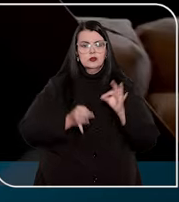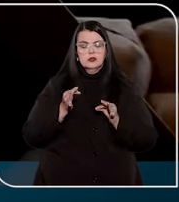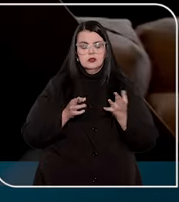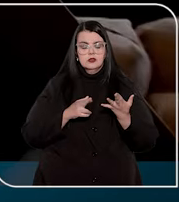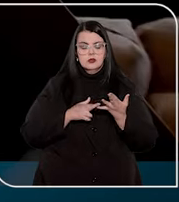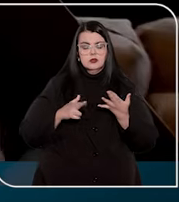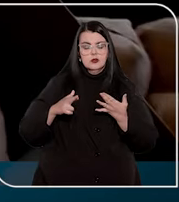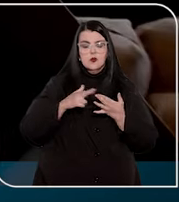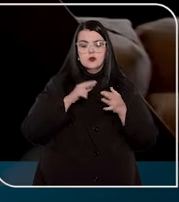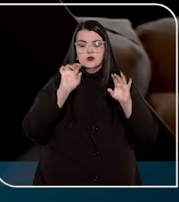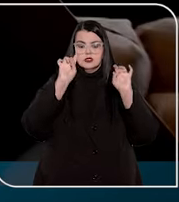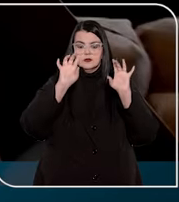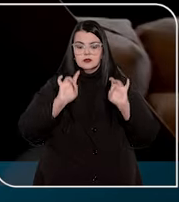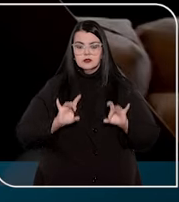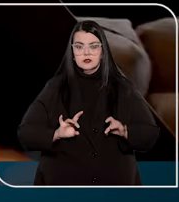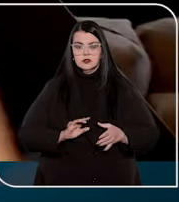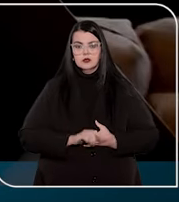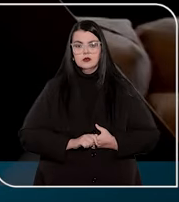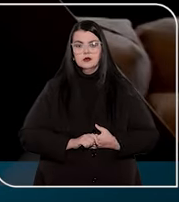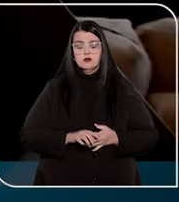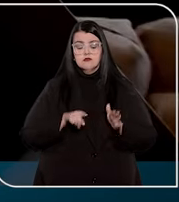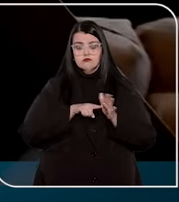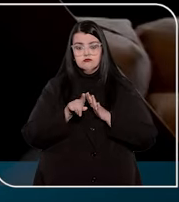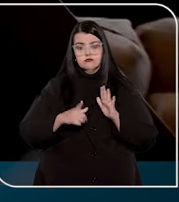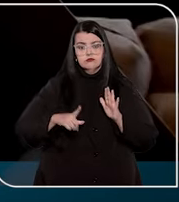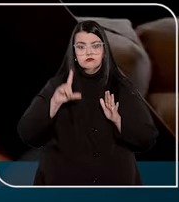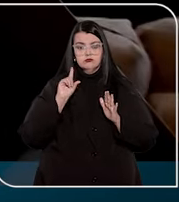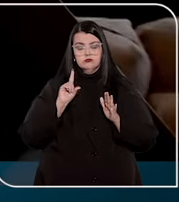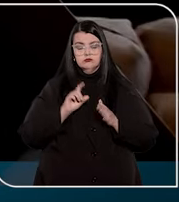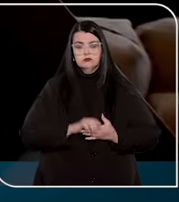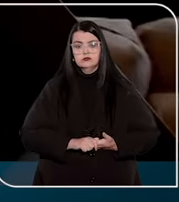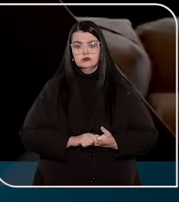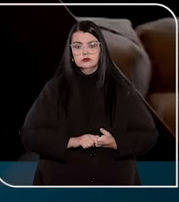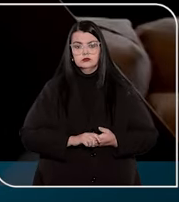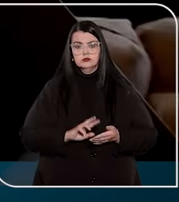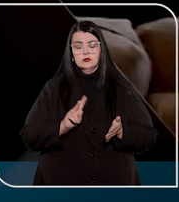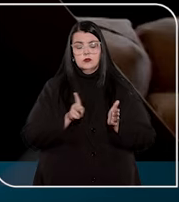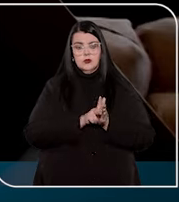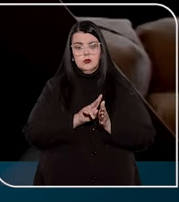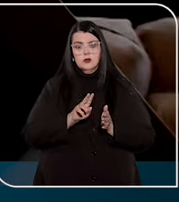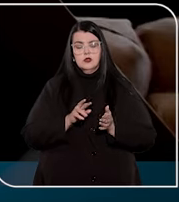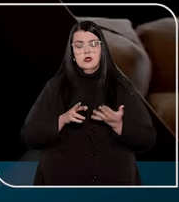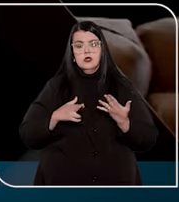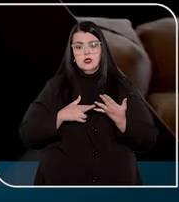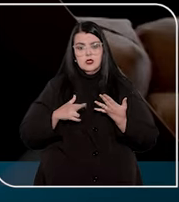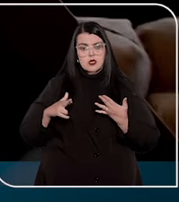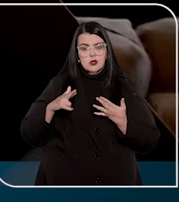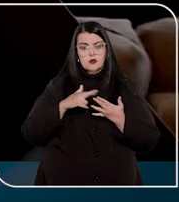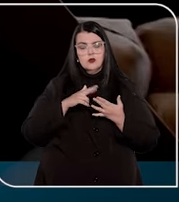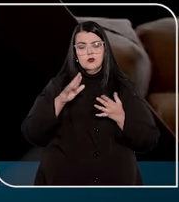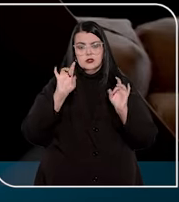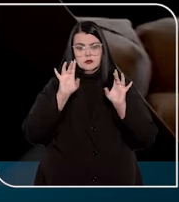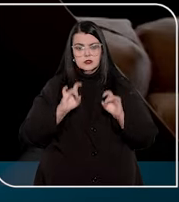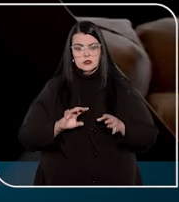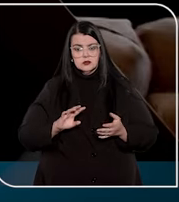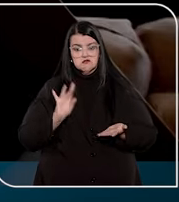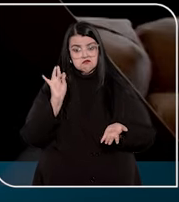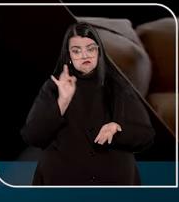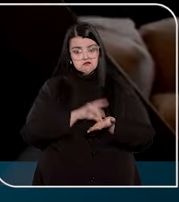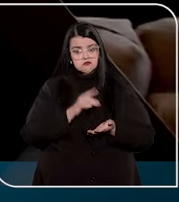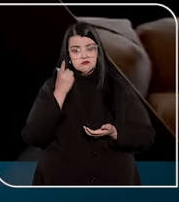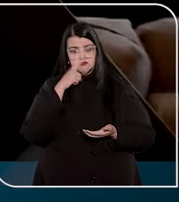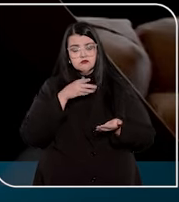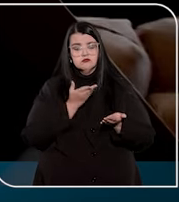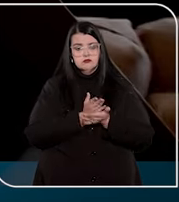recurso especial, quer dizer, um pré-questionamento no acórdão da origem para o julgamento do recurso especial é mais factível do que quando